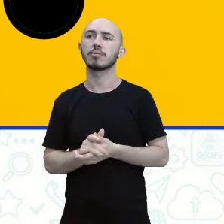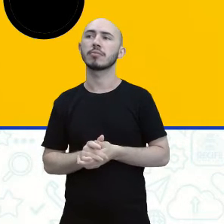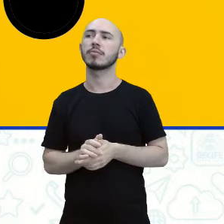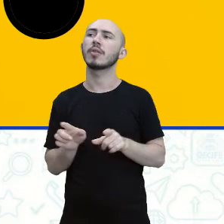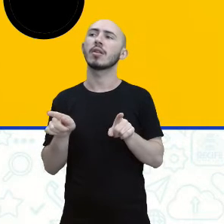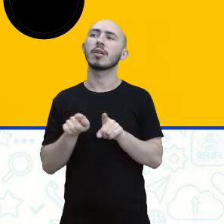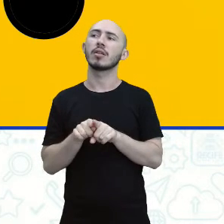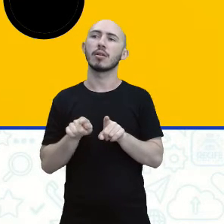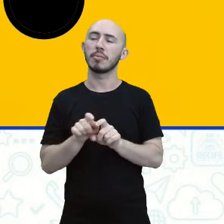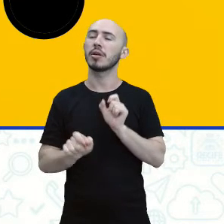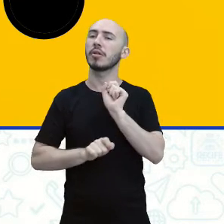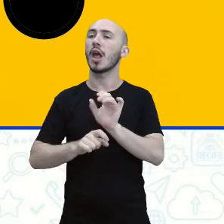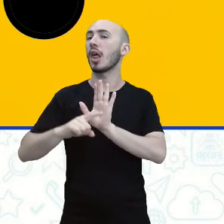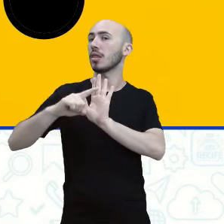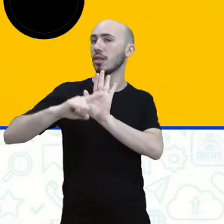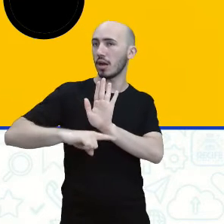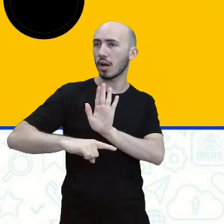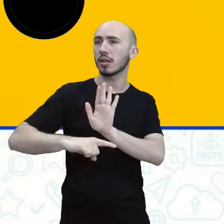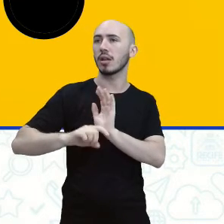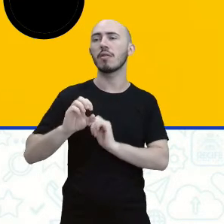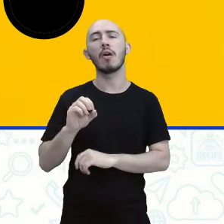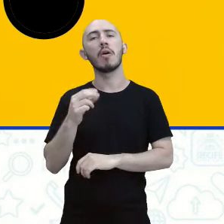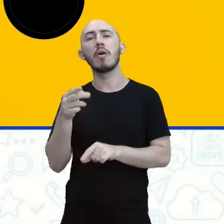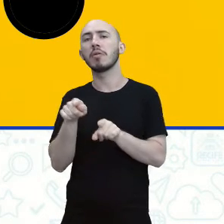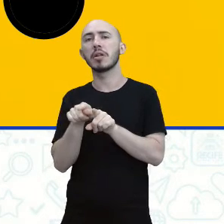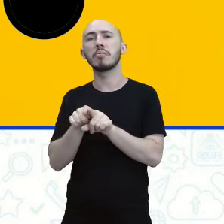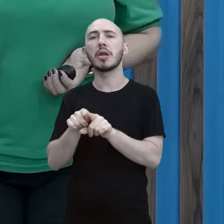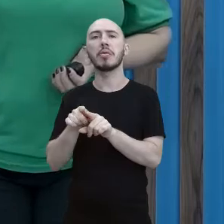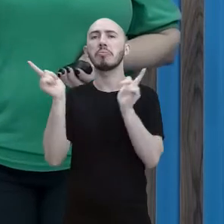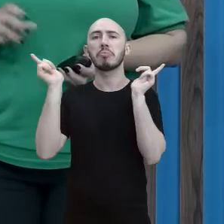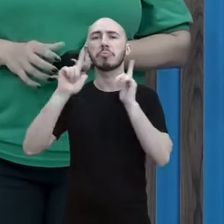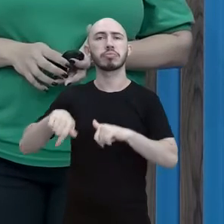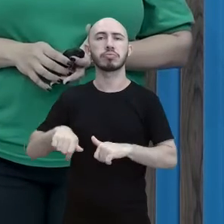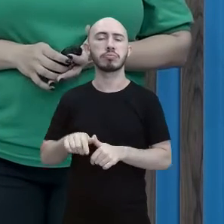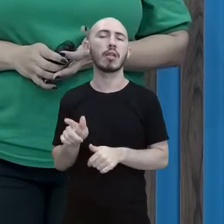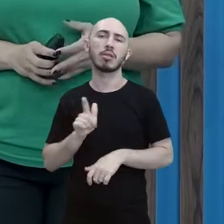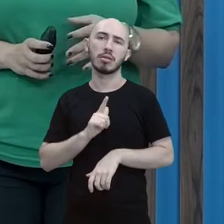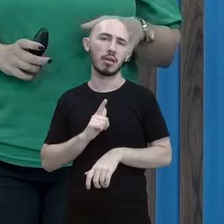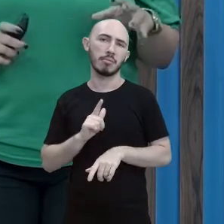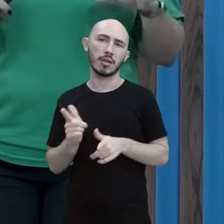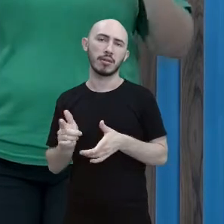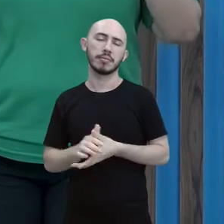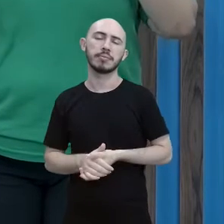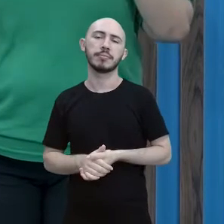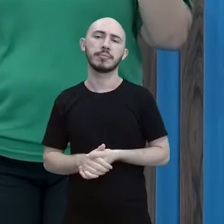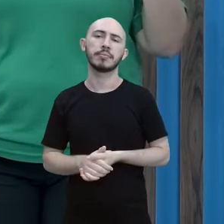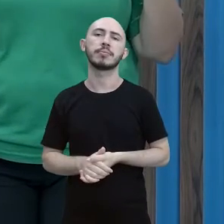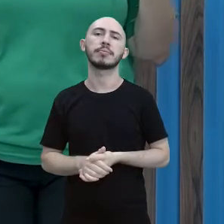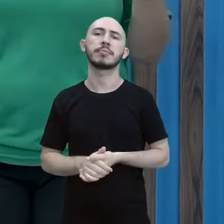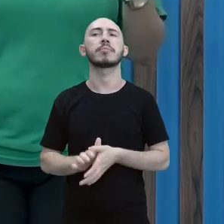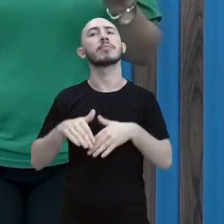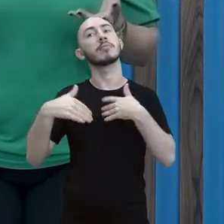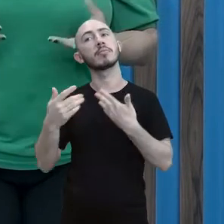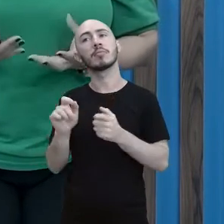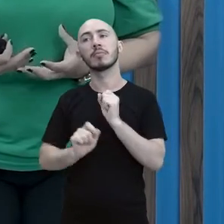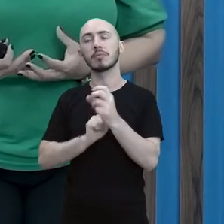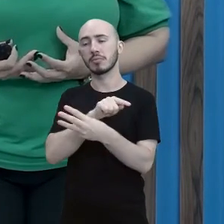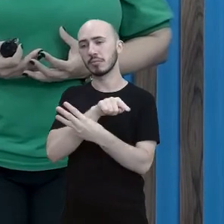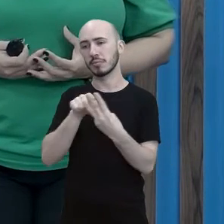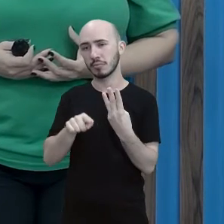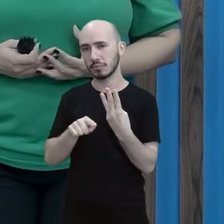positiva, negativa ou neutra. Beleza. Então, seguindo